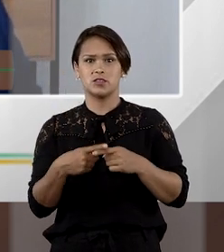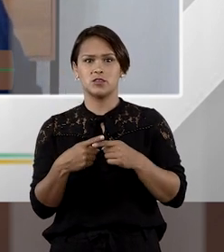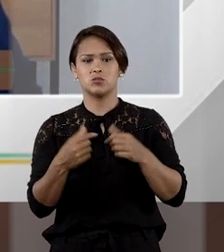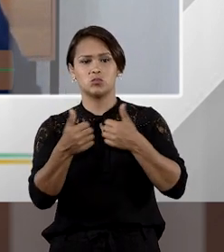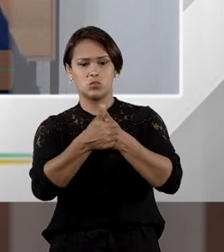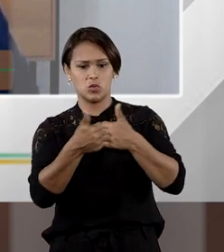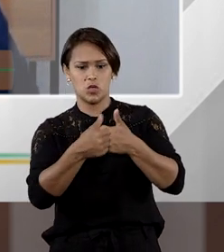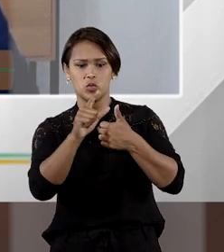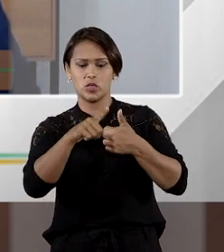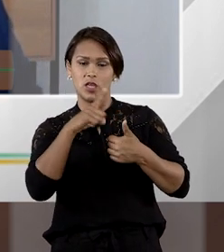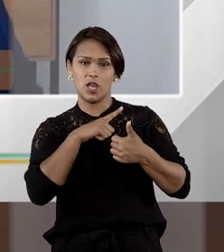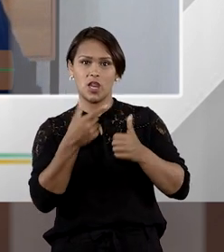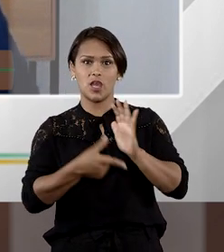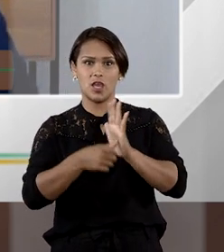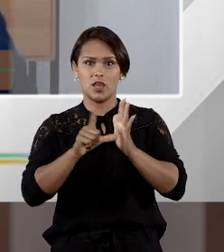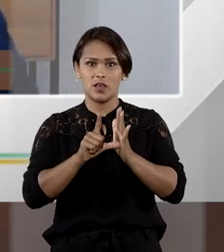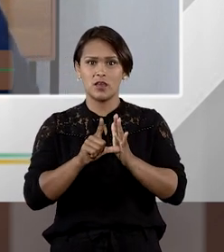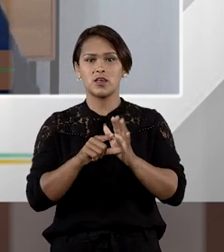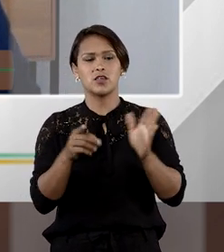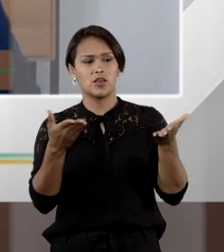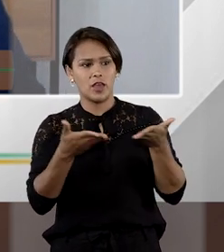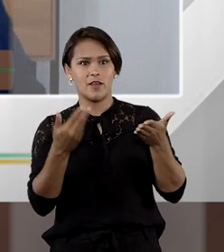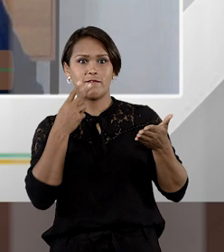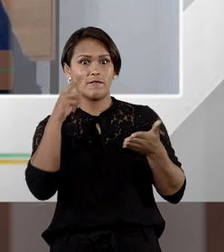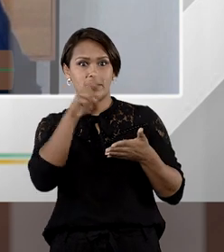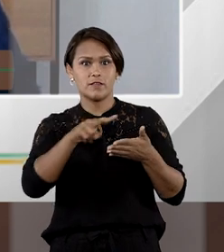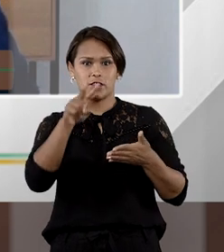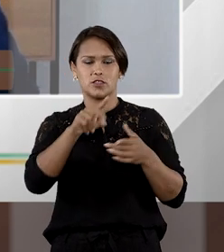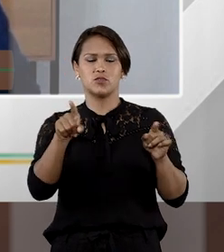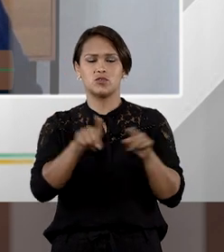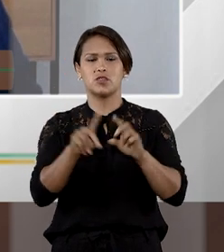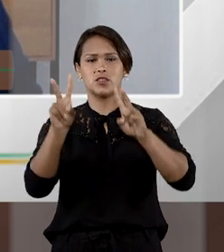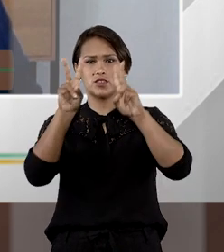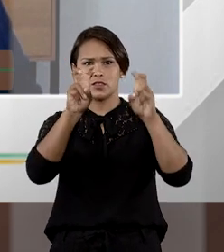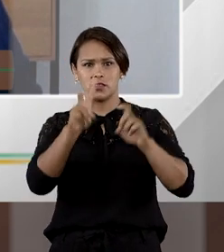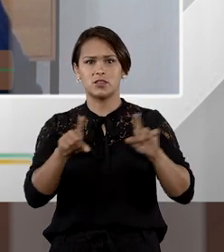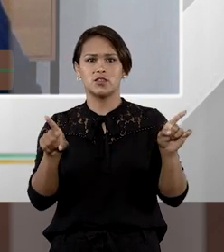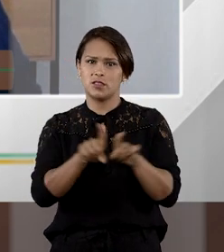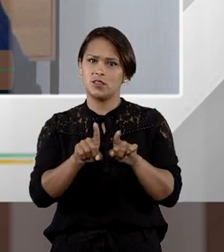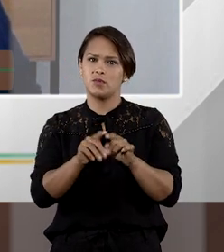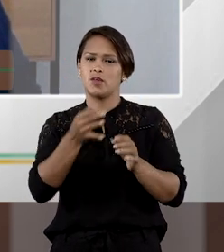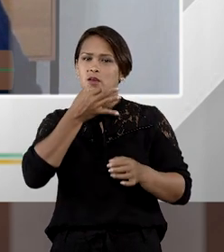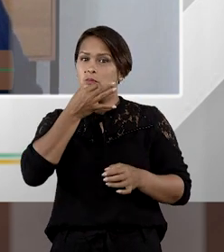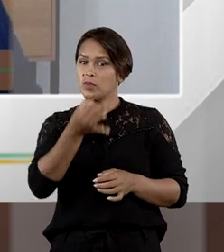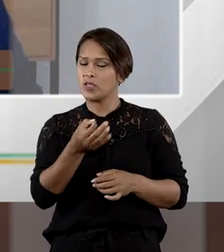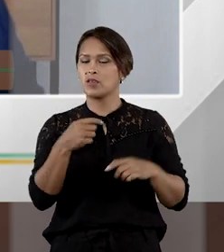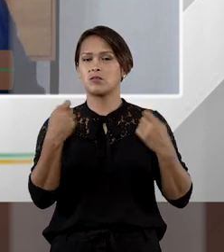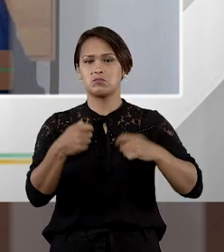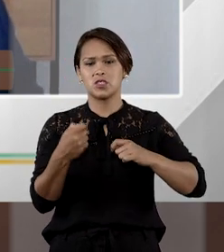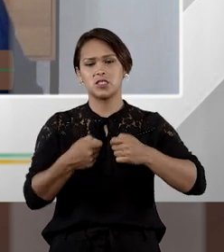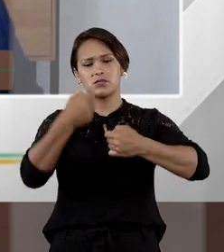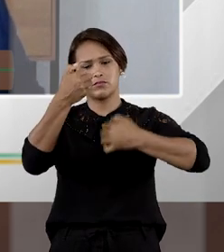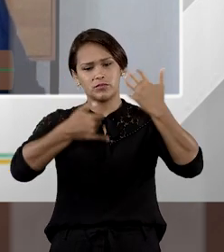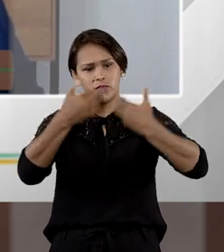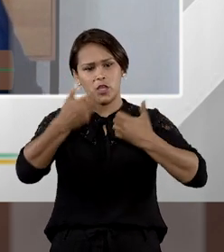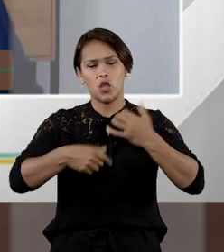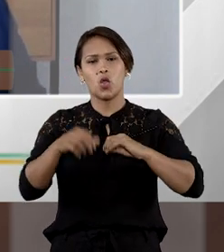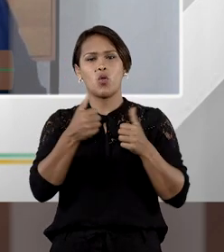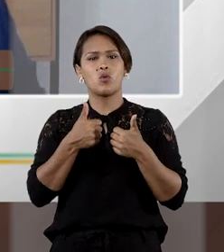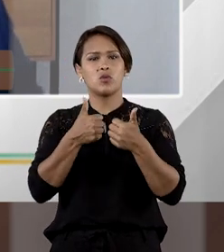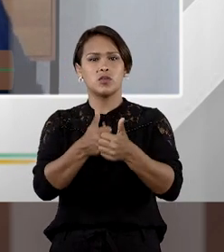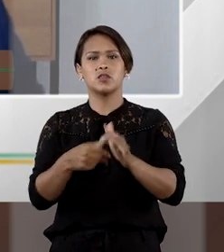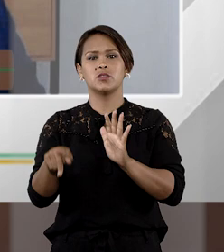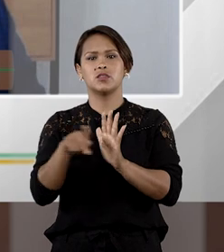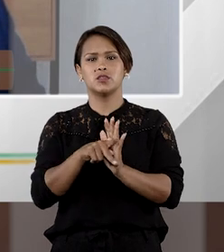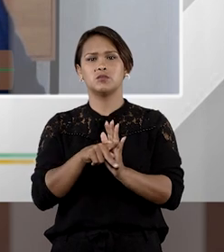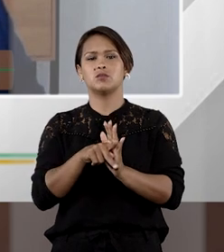é presumido ou in re ipsa. Então, esse é um tema também, na minha opinião, ainda está em aberto na construção doutrinária e